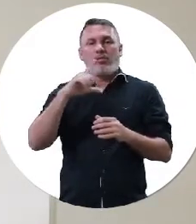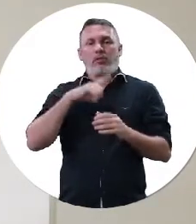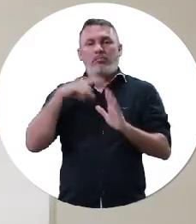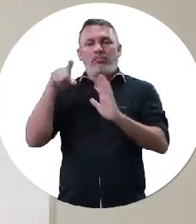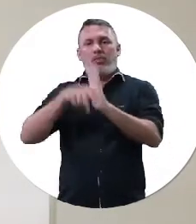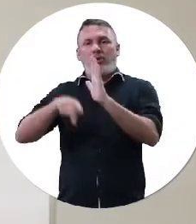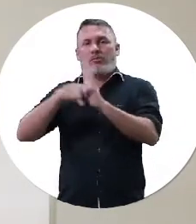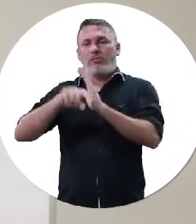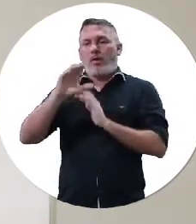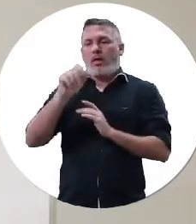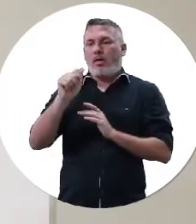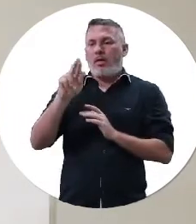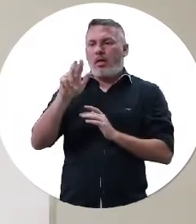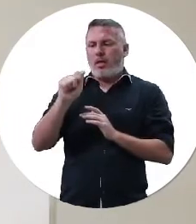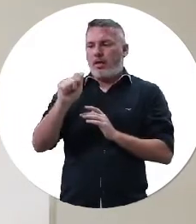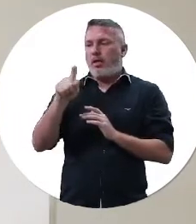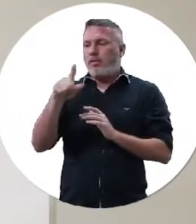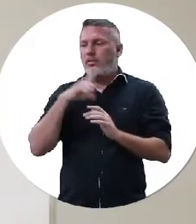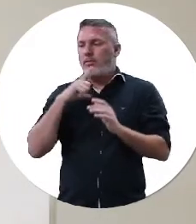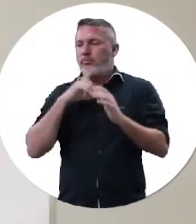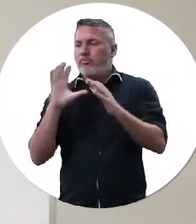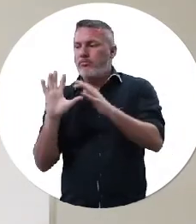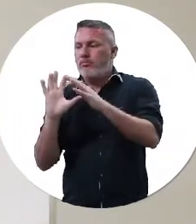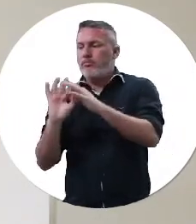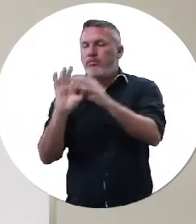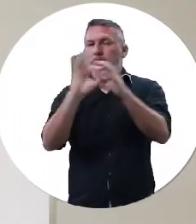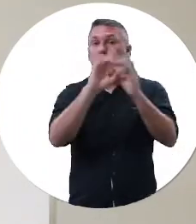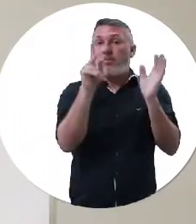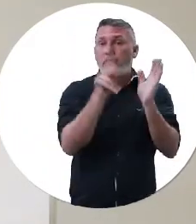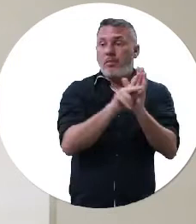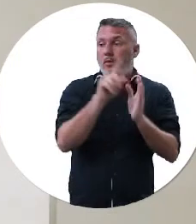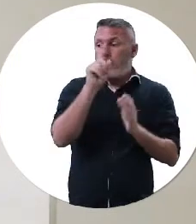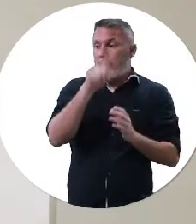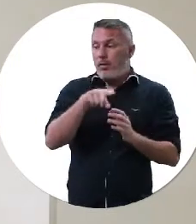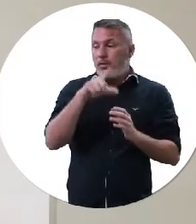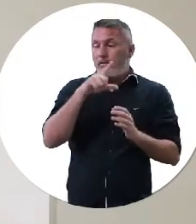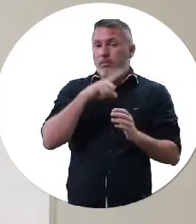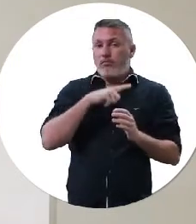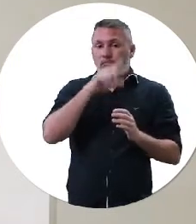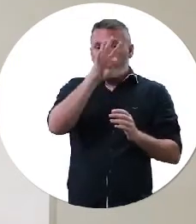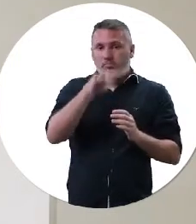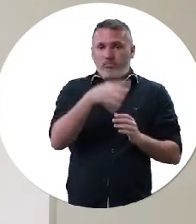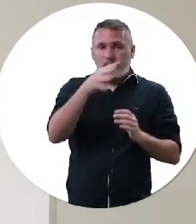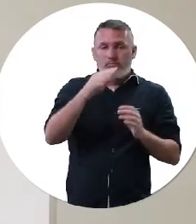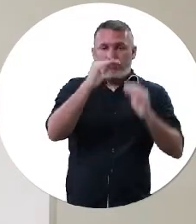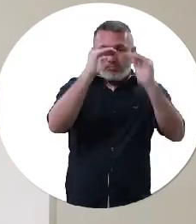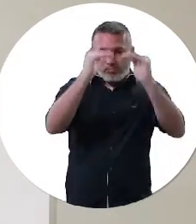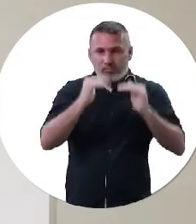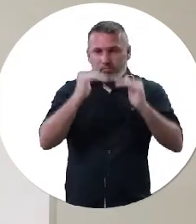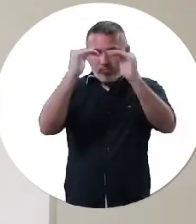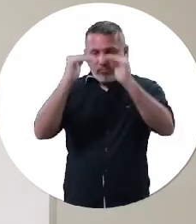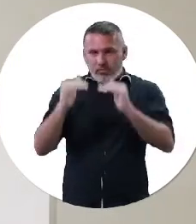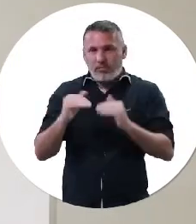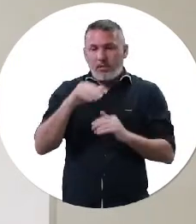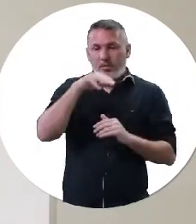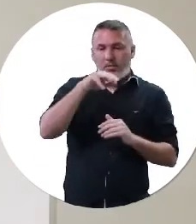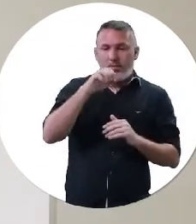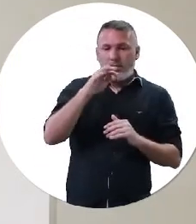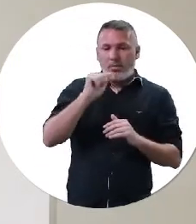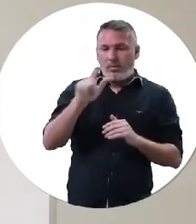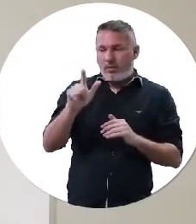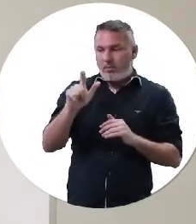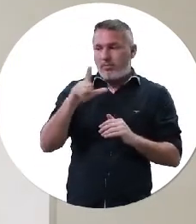que queira se associar a um sal orgânico. Ok? Então, estrutura C+O,